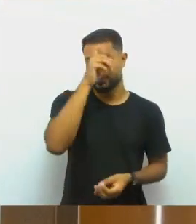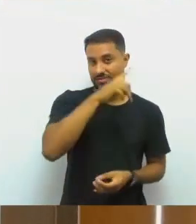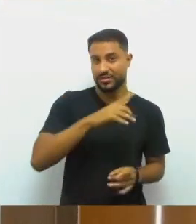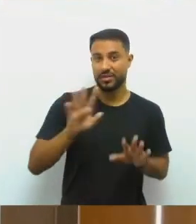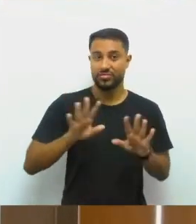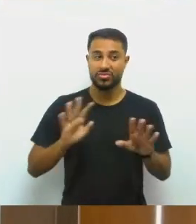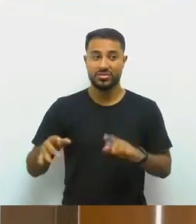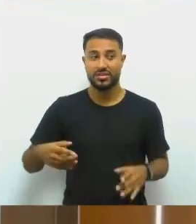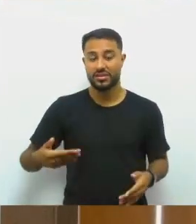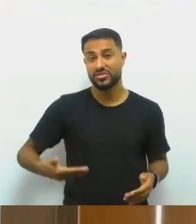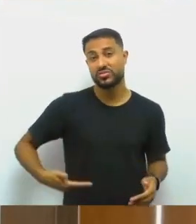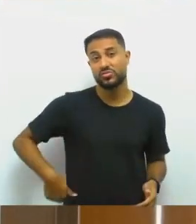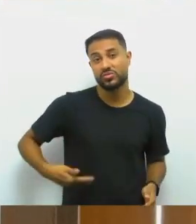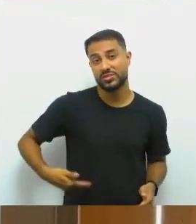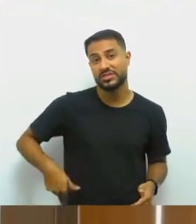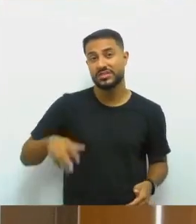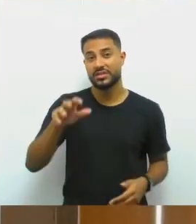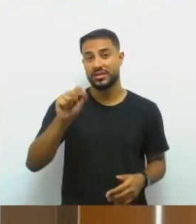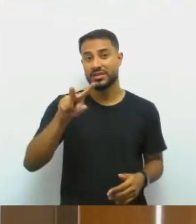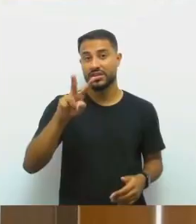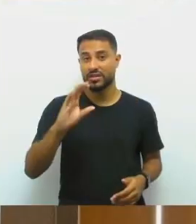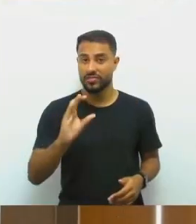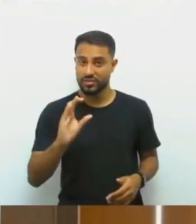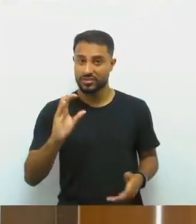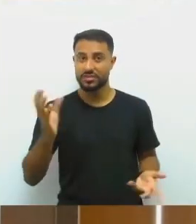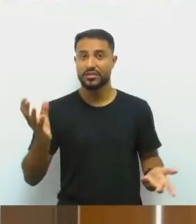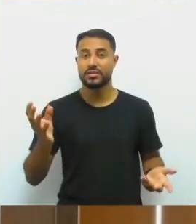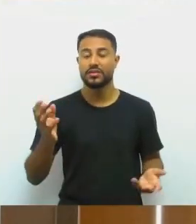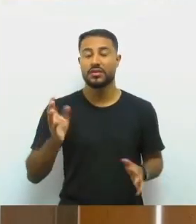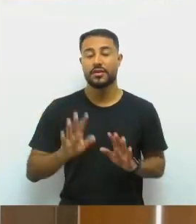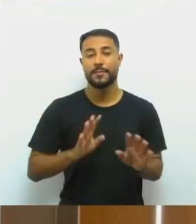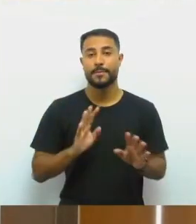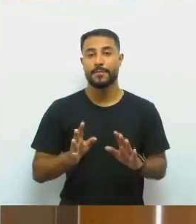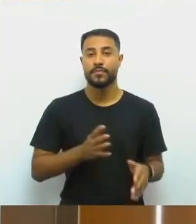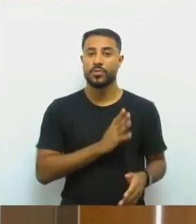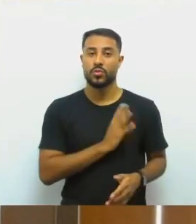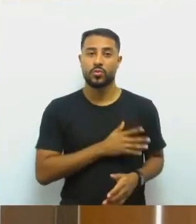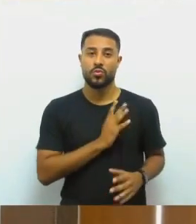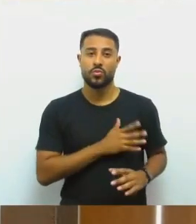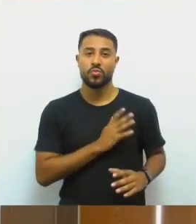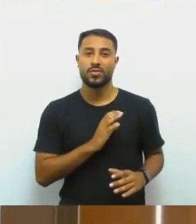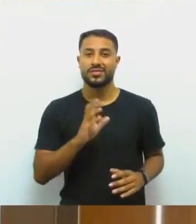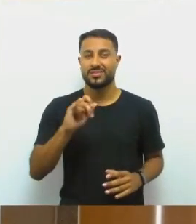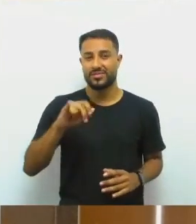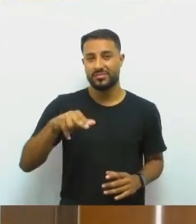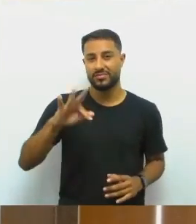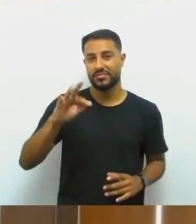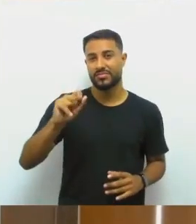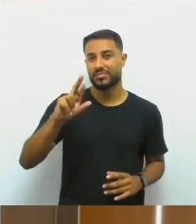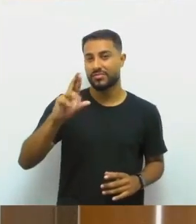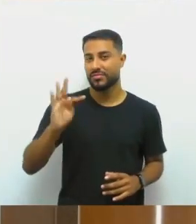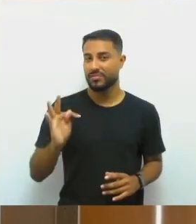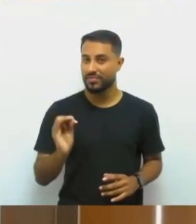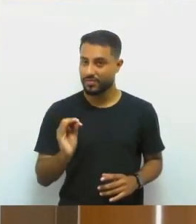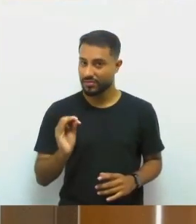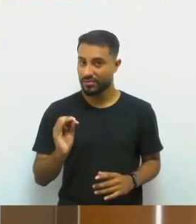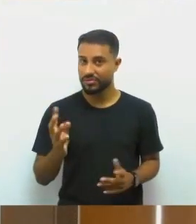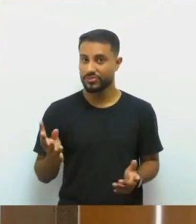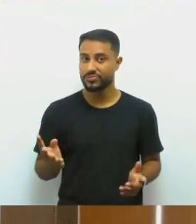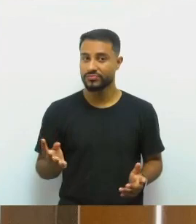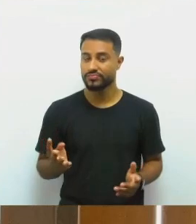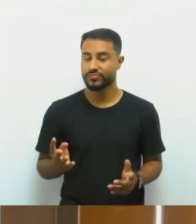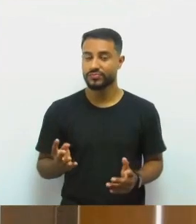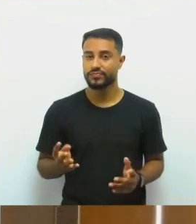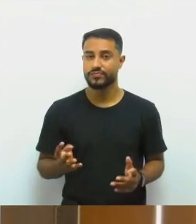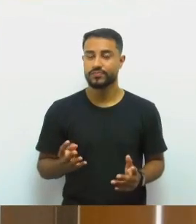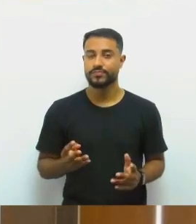AVC, infarto, né, que vem aí o centro de hemodinâmica também, uma novidade já